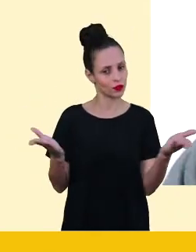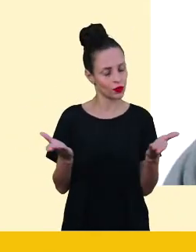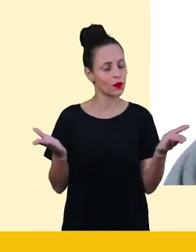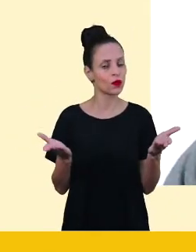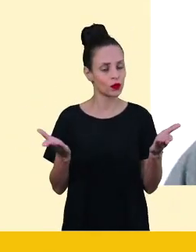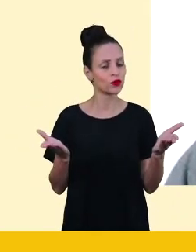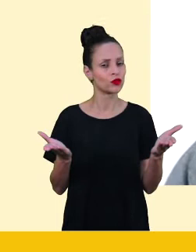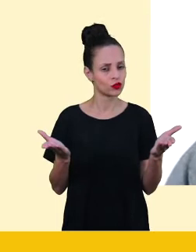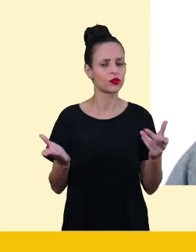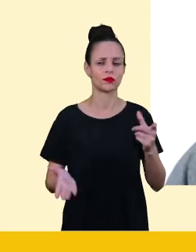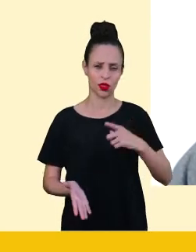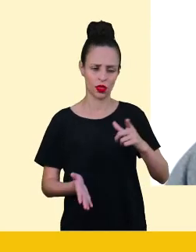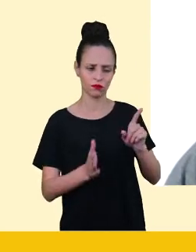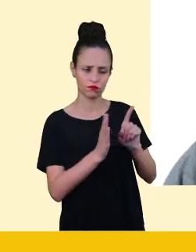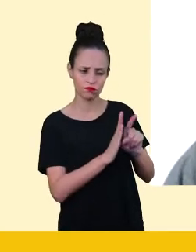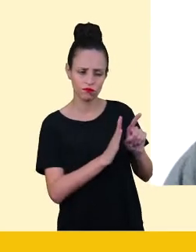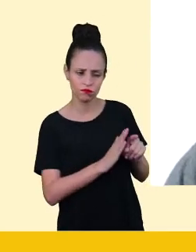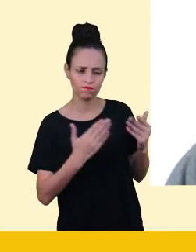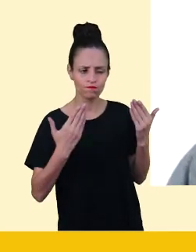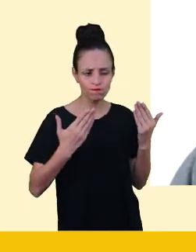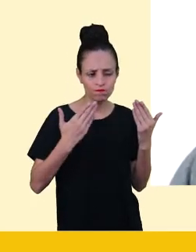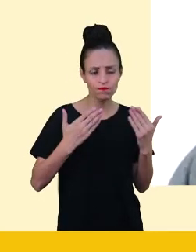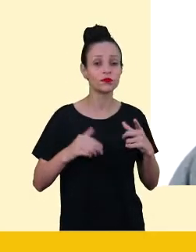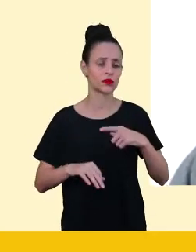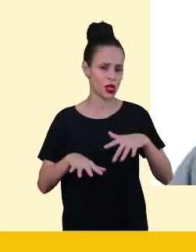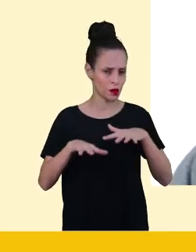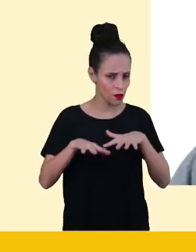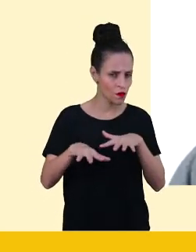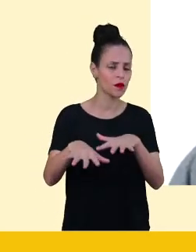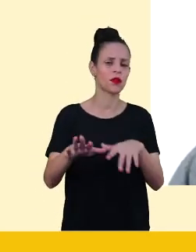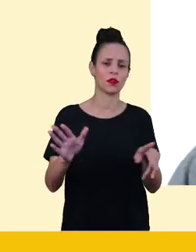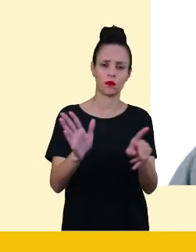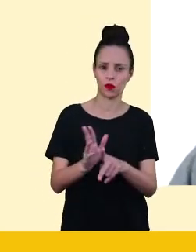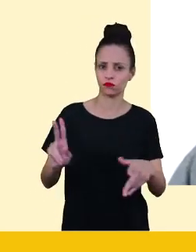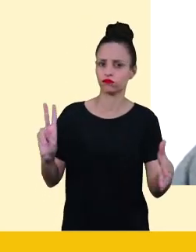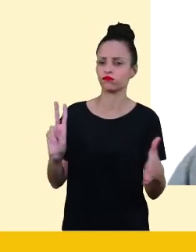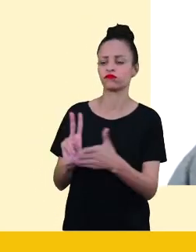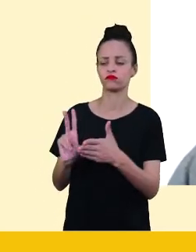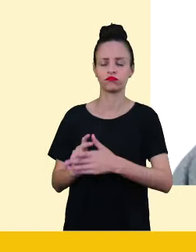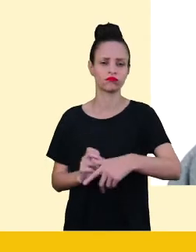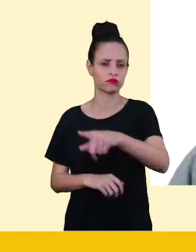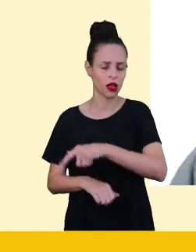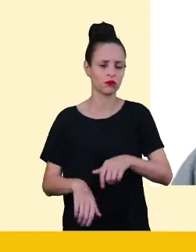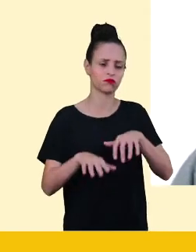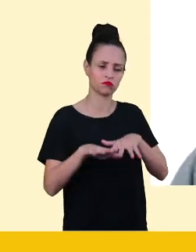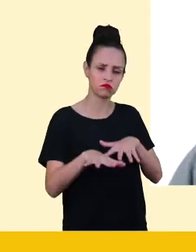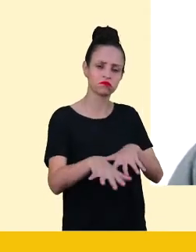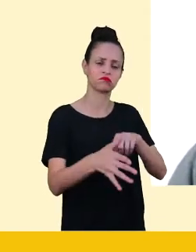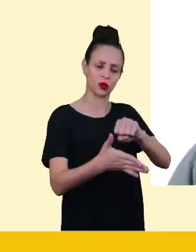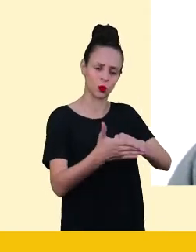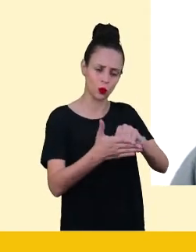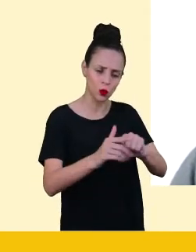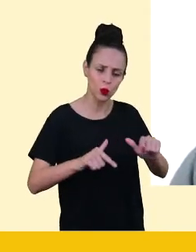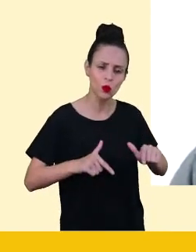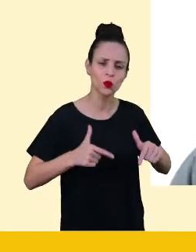faz questionamento, né? Já tem movimentos indígenas que buscam os direitos, né?